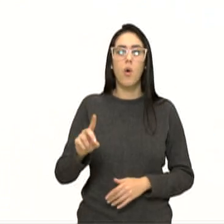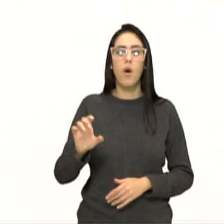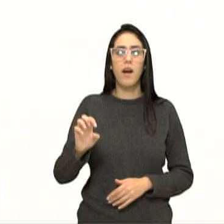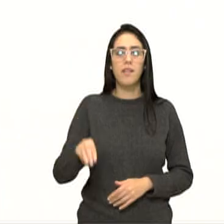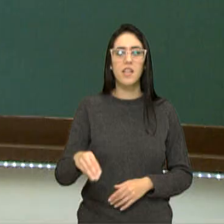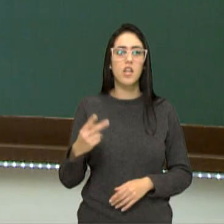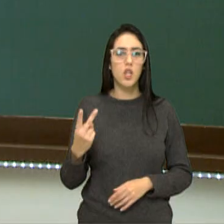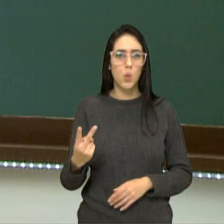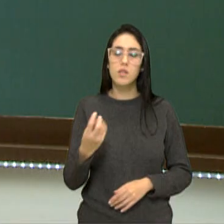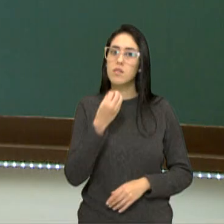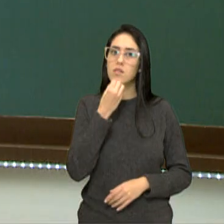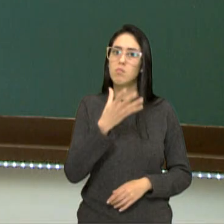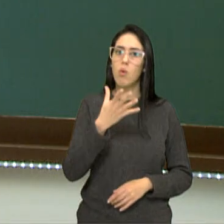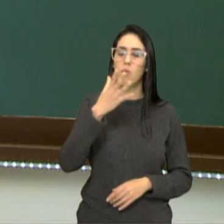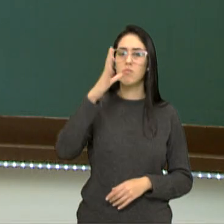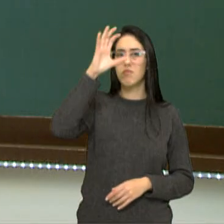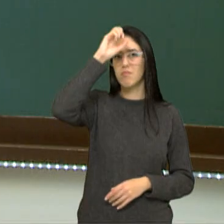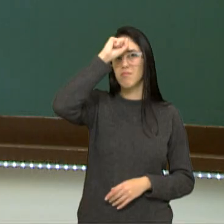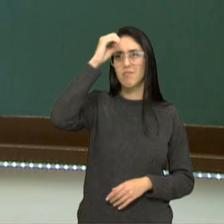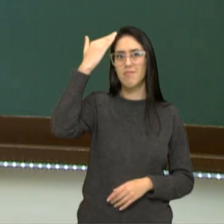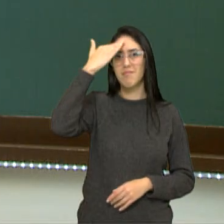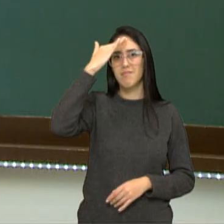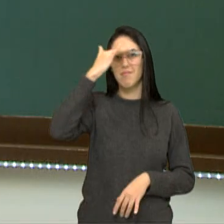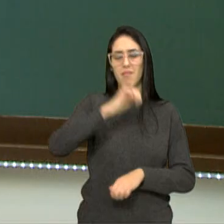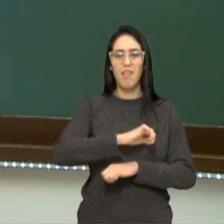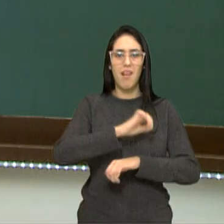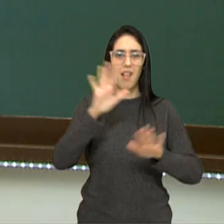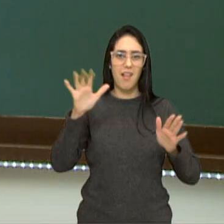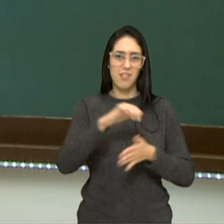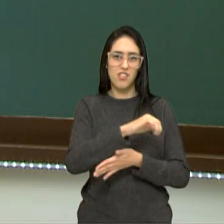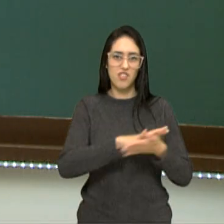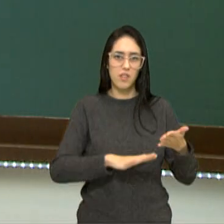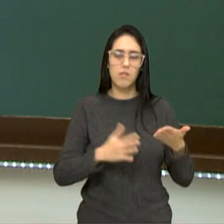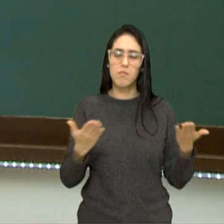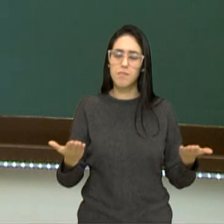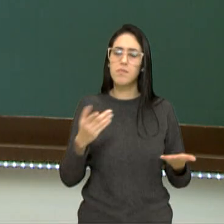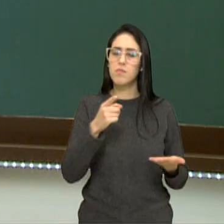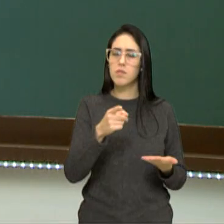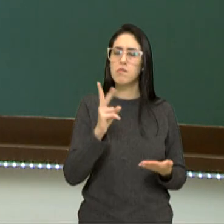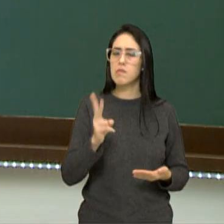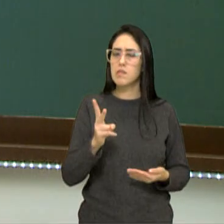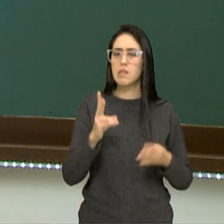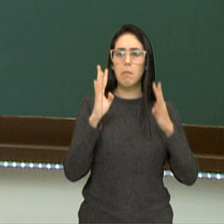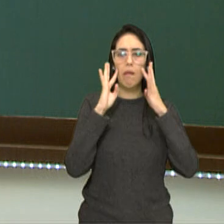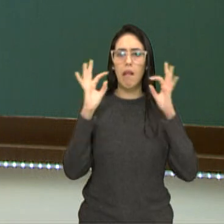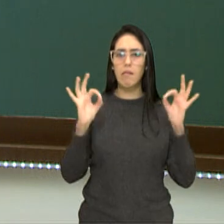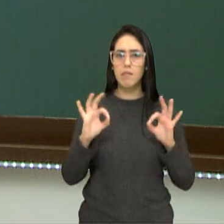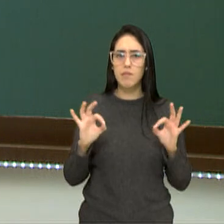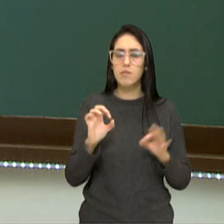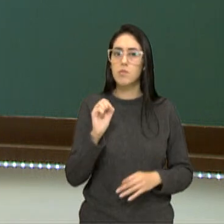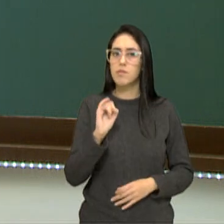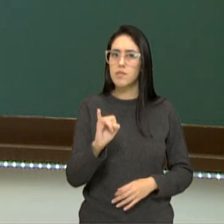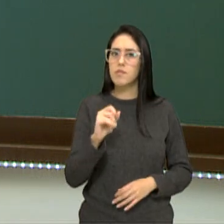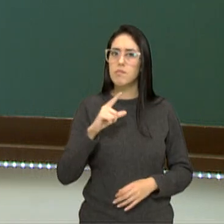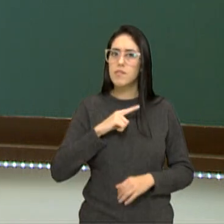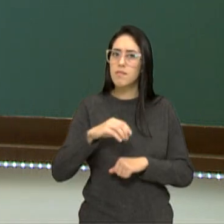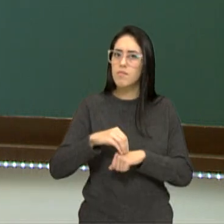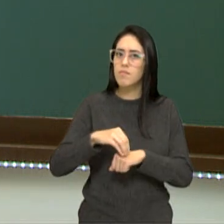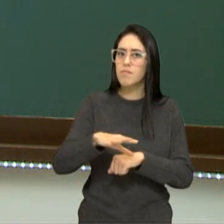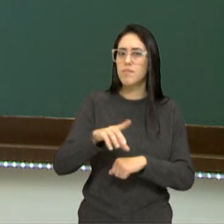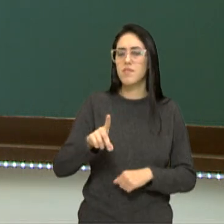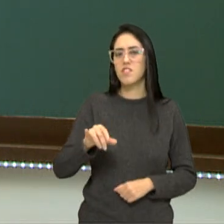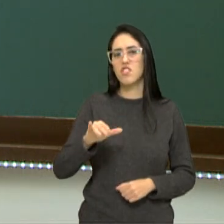ajuda muito a gente resolver o exercício. Então, sempre fique atento quando tem essa dica para que